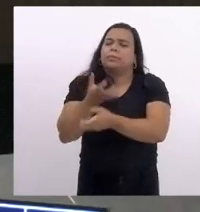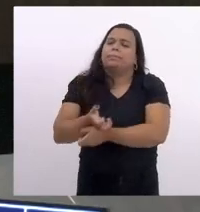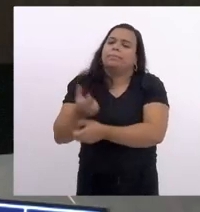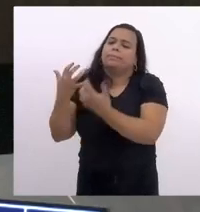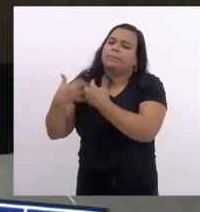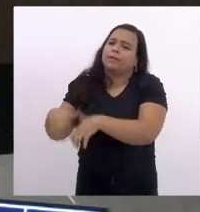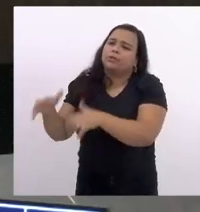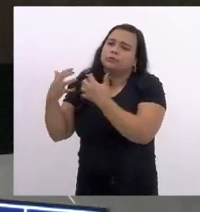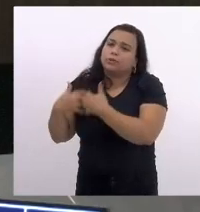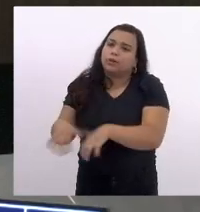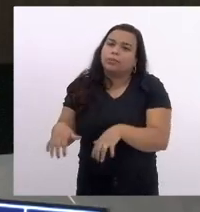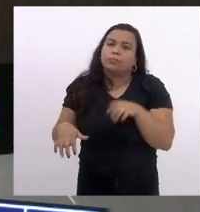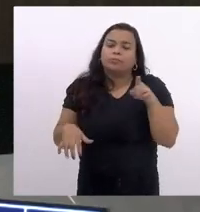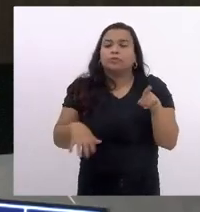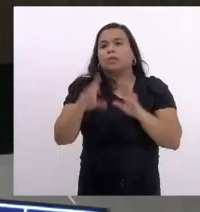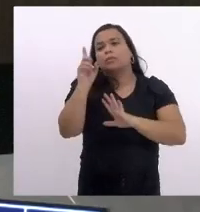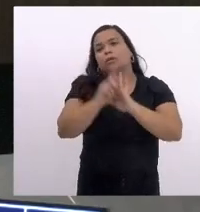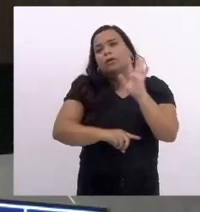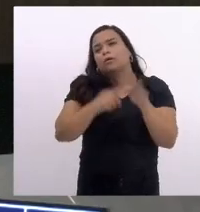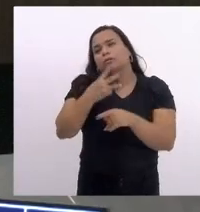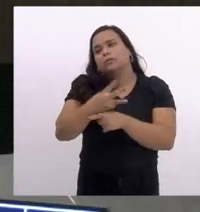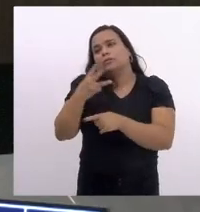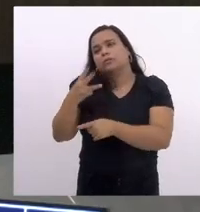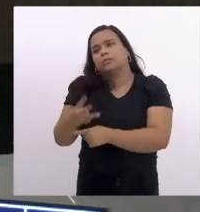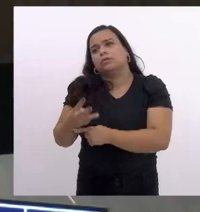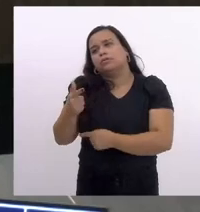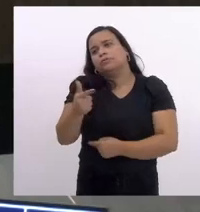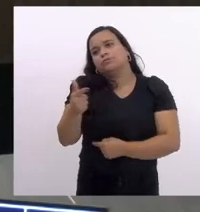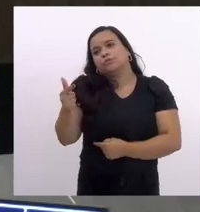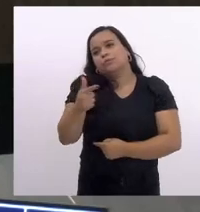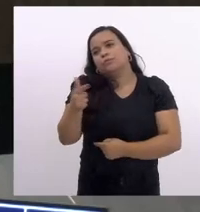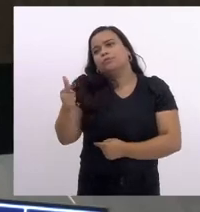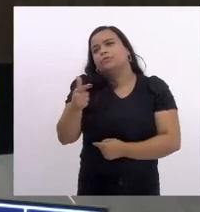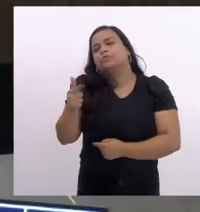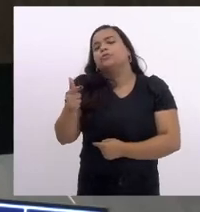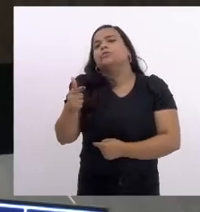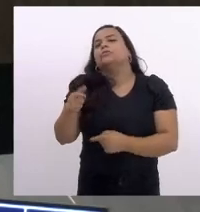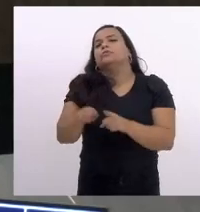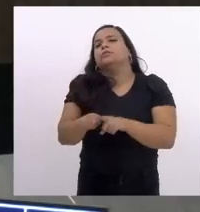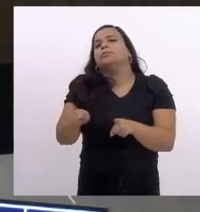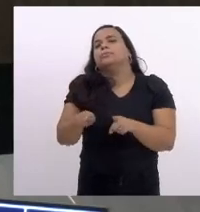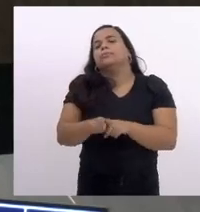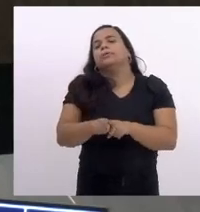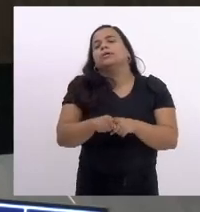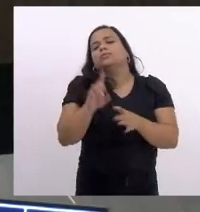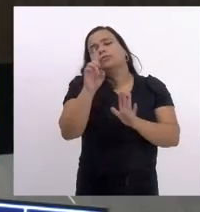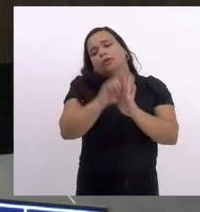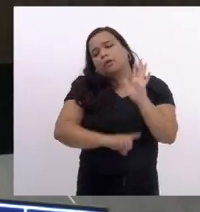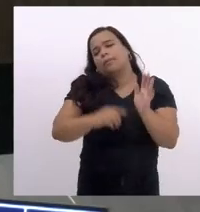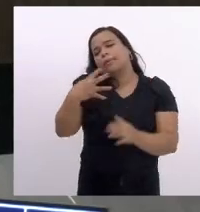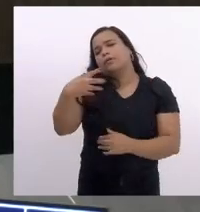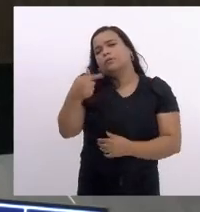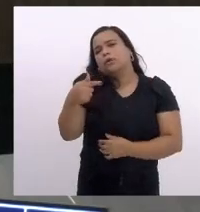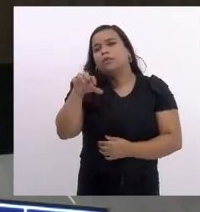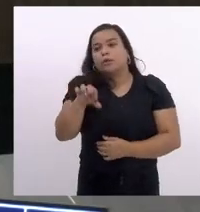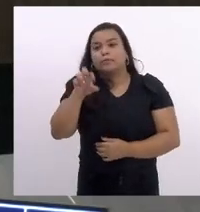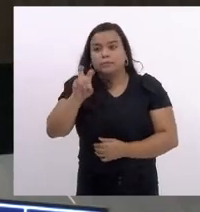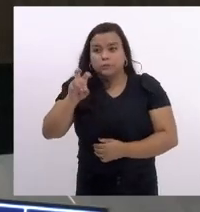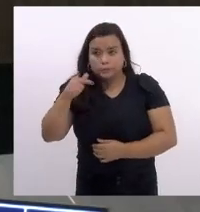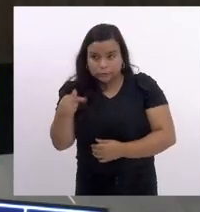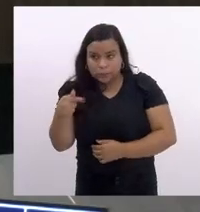decreto 33 de 22, e homologado pelo decreto 47957,